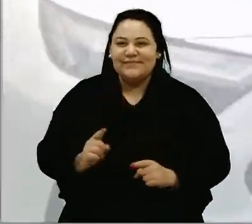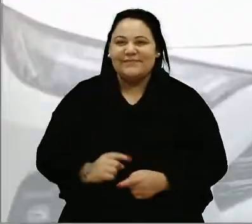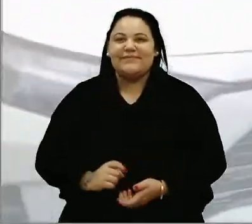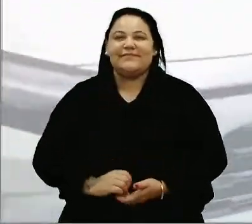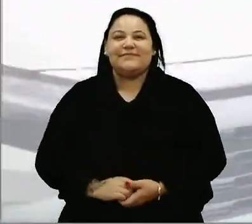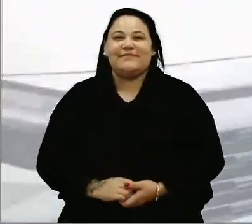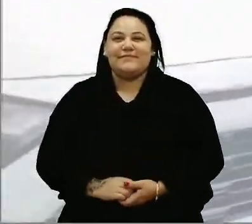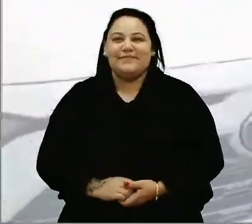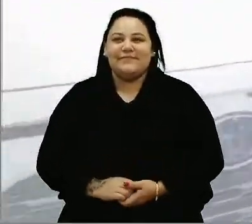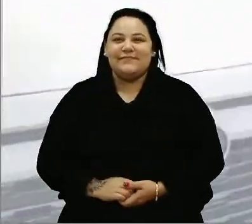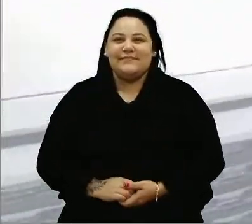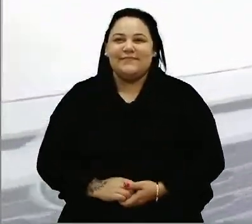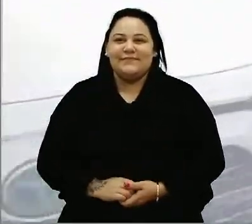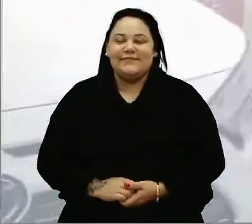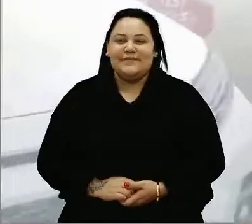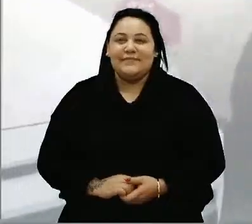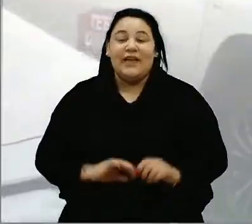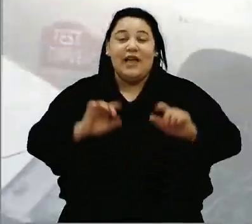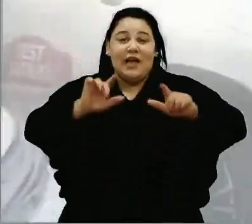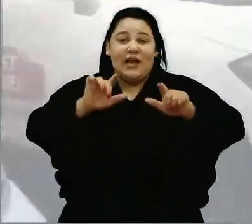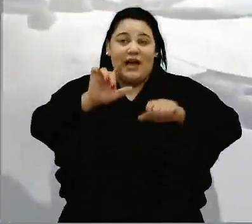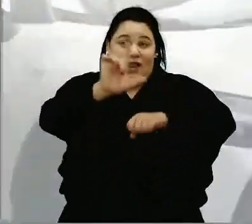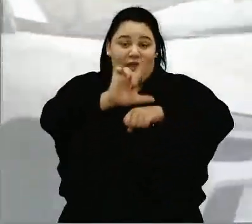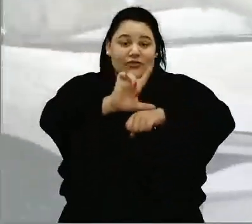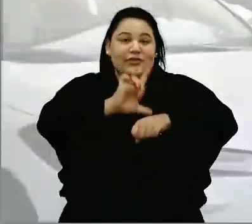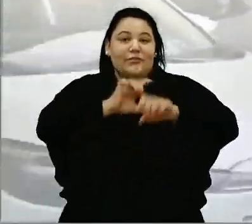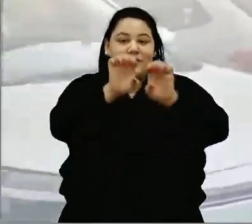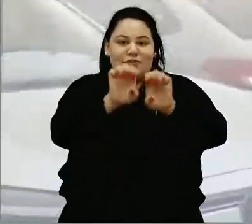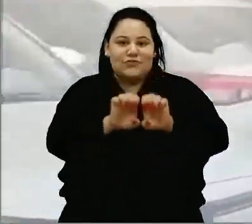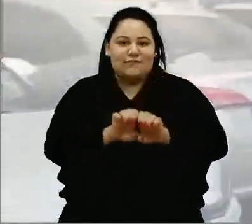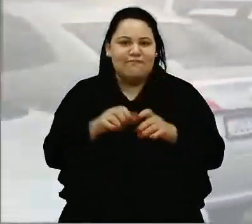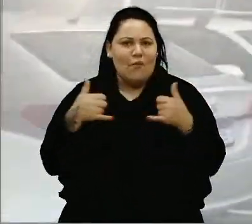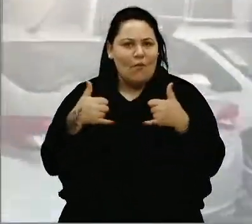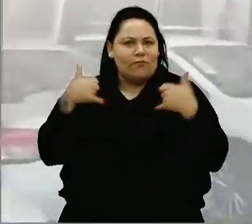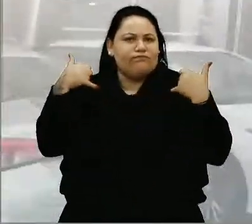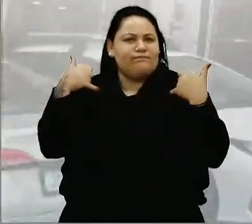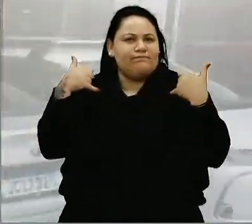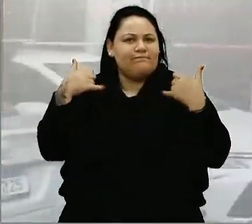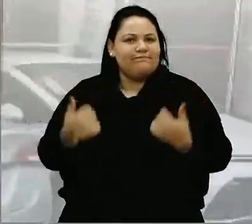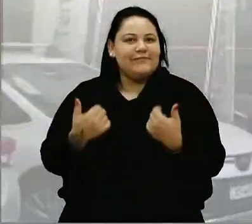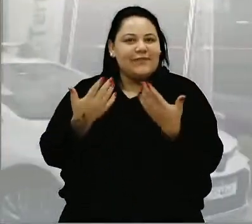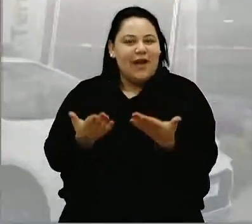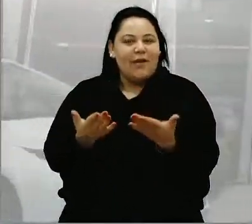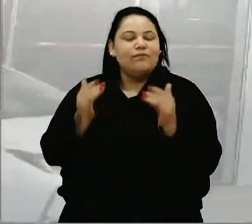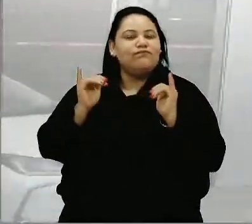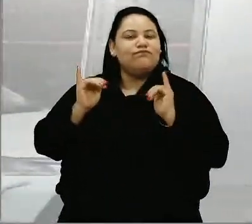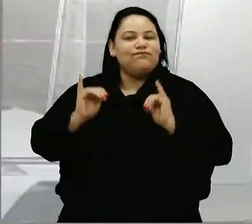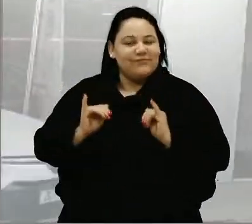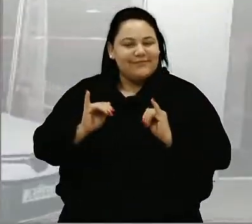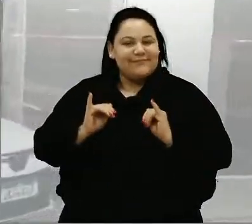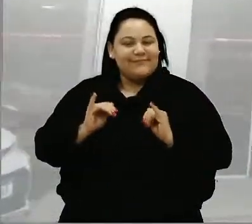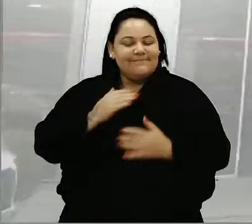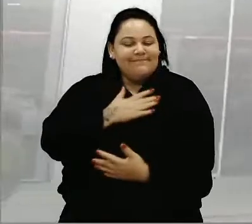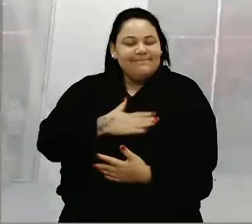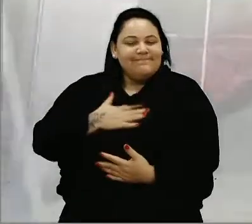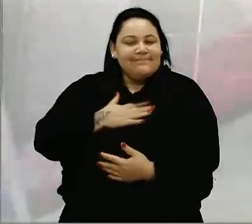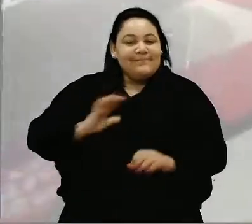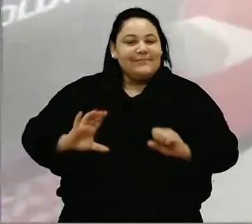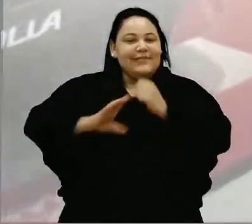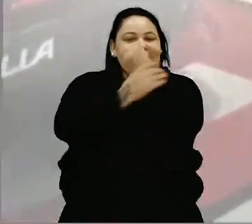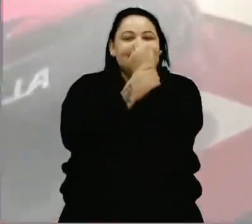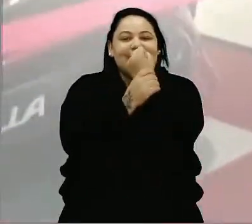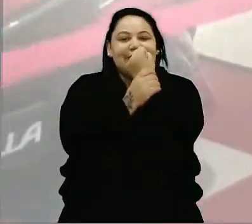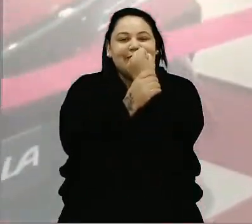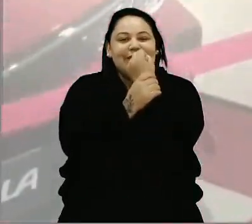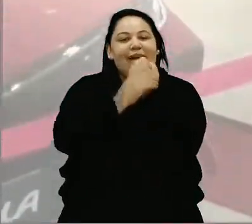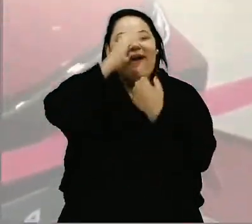A distribuidora conta com uma estrutura moderna para oferecer conforto, satisfação e segurança ao cliente Toyota. Possui